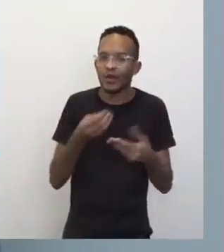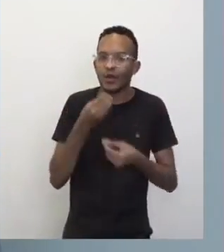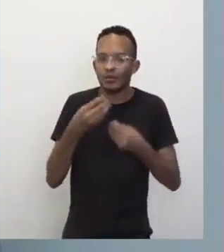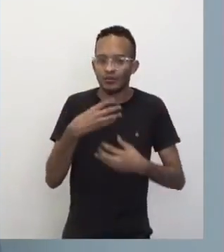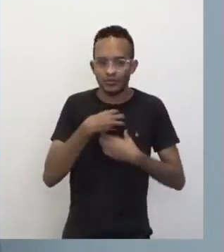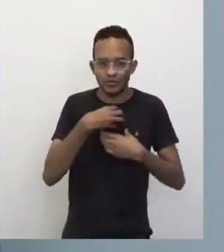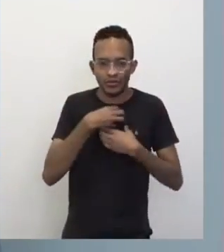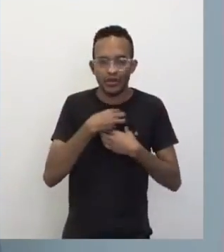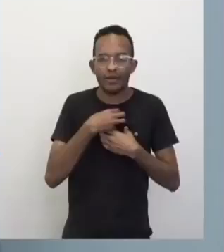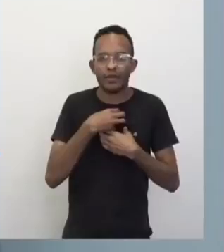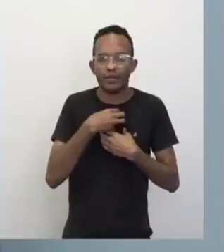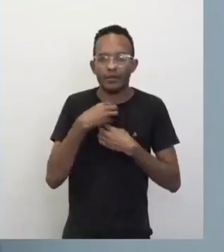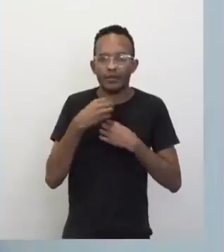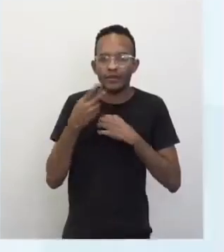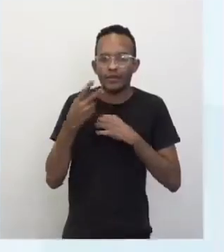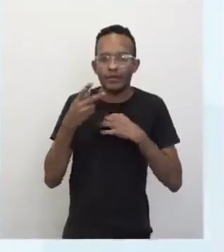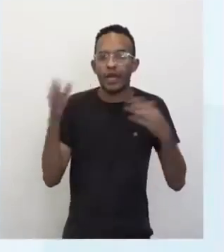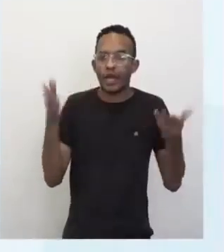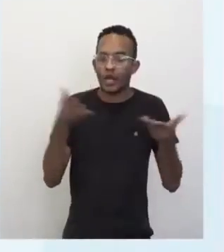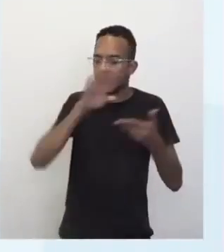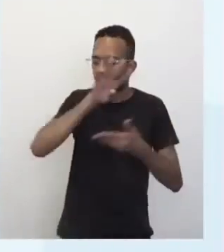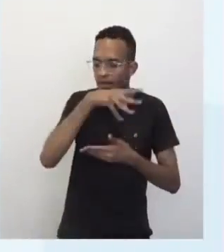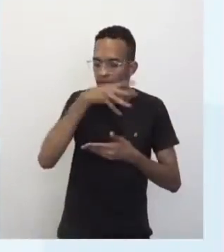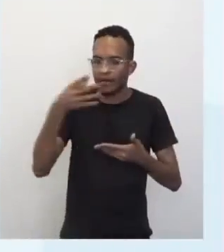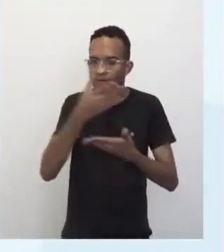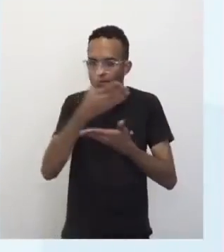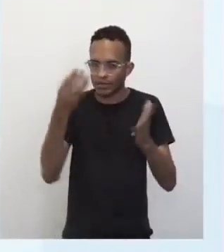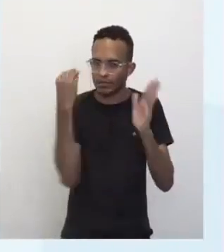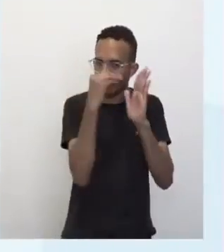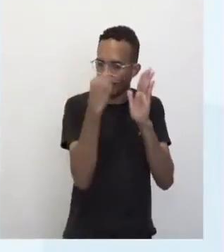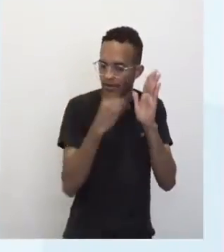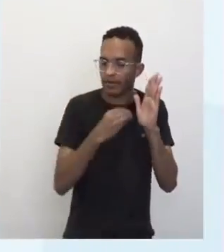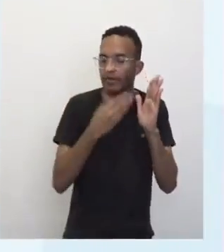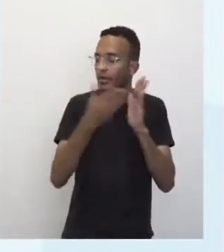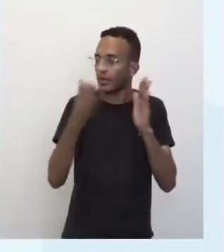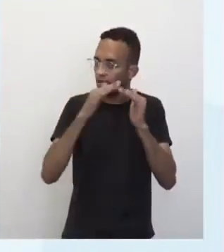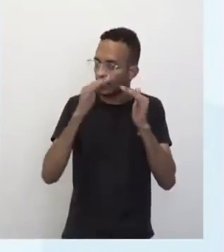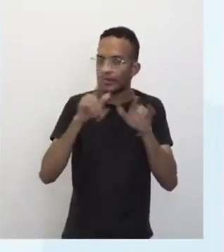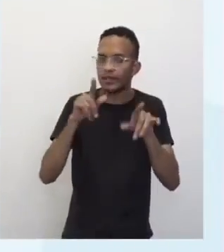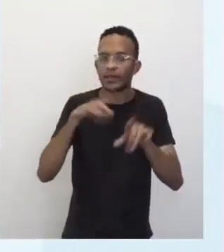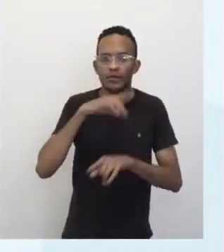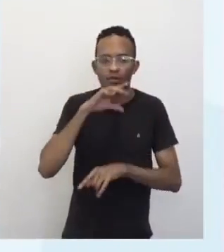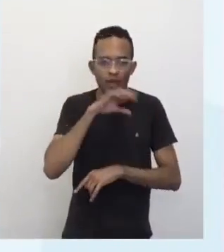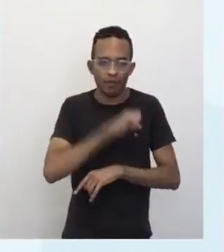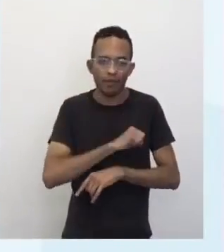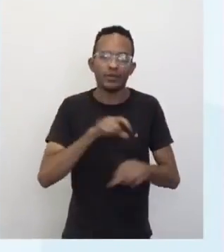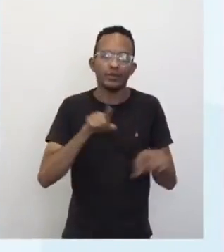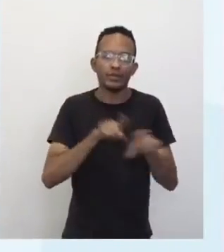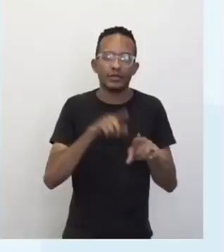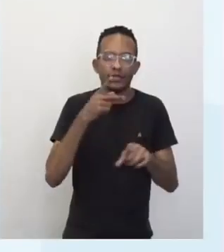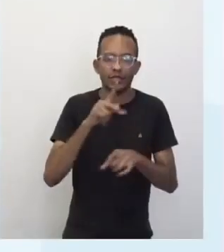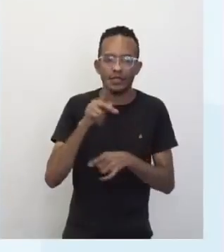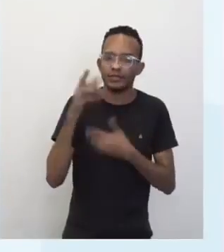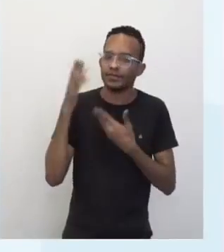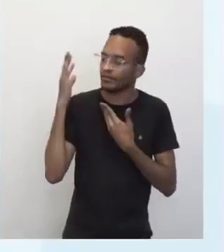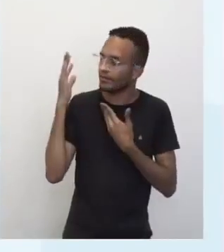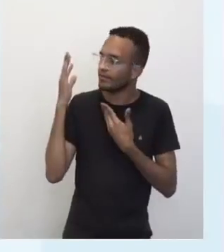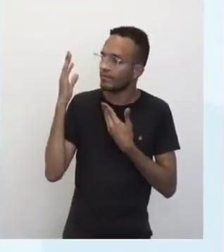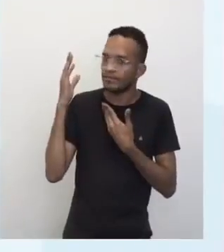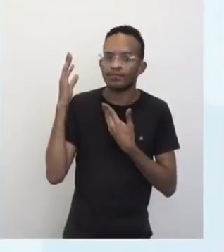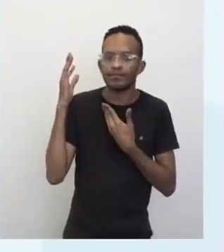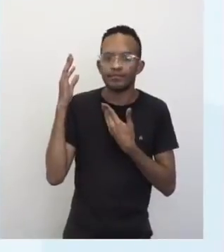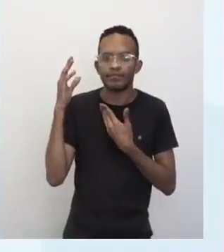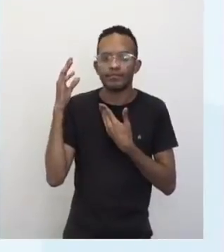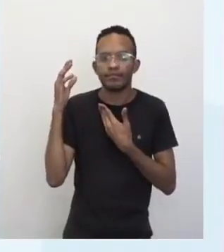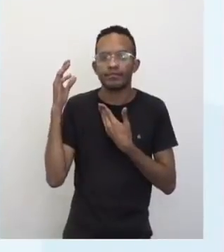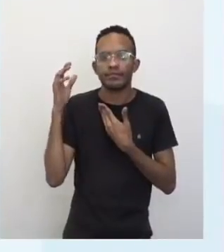estilo, vamos lá, completa a tabela em casa, é um desafio para você. Olha só, temos o amor de Antônio Gonzaga, temos o amor também de